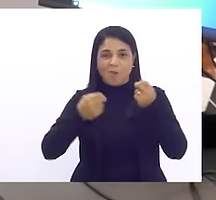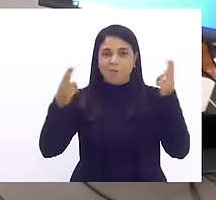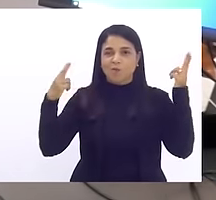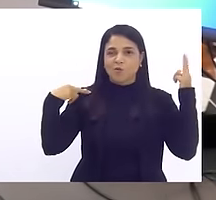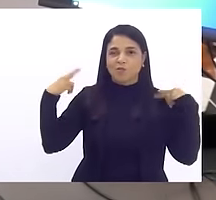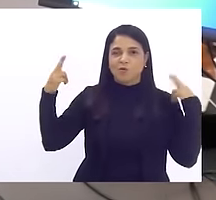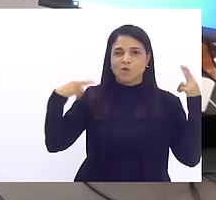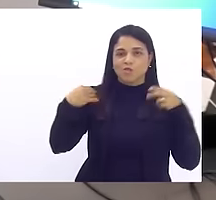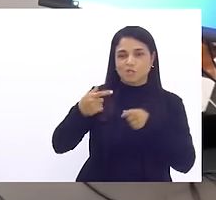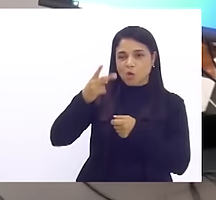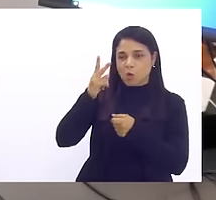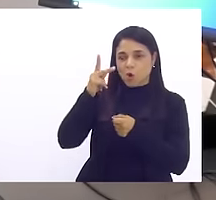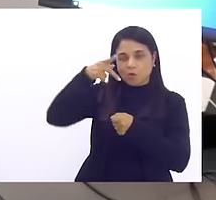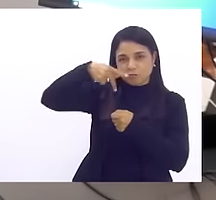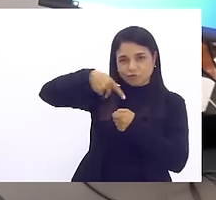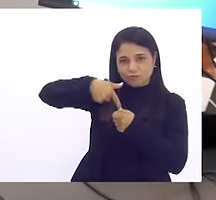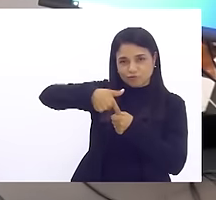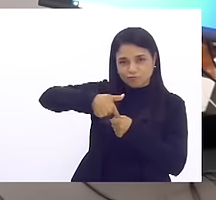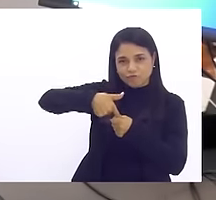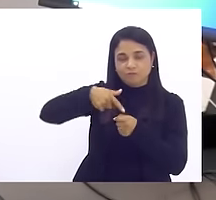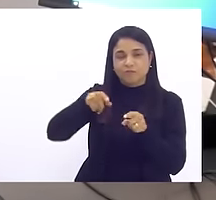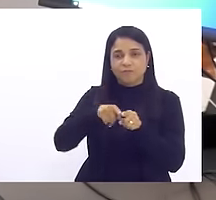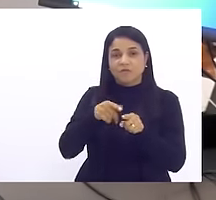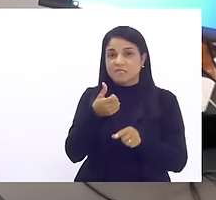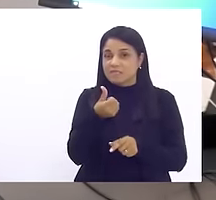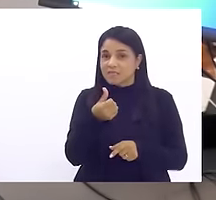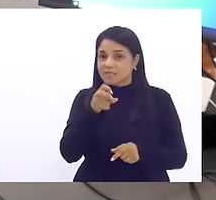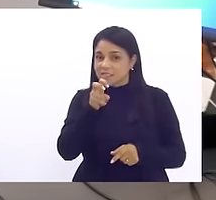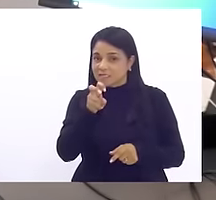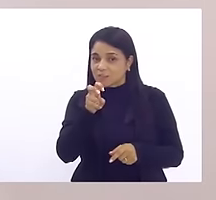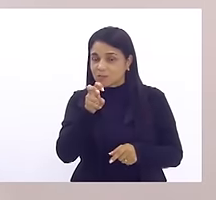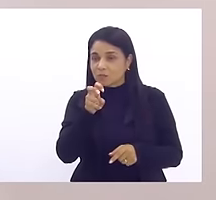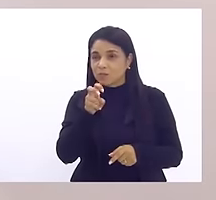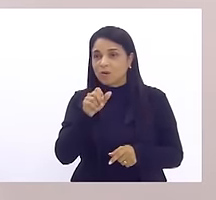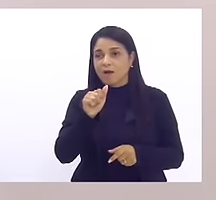combustível são 65 a gente né